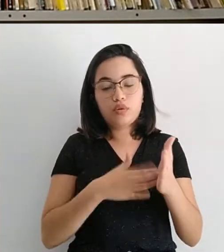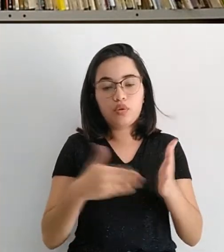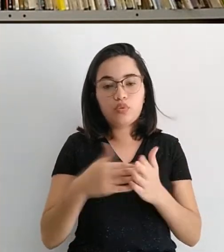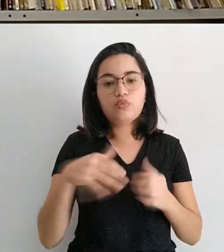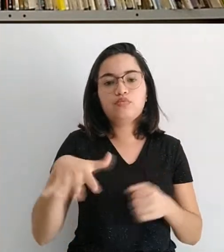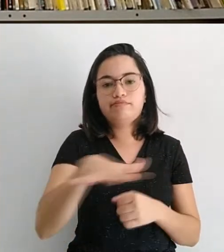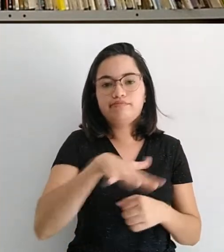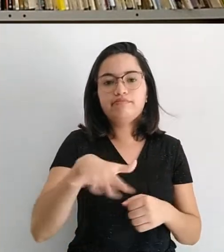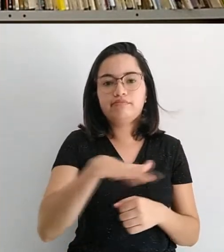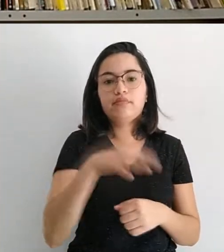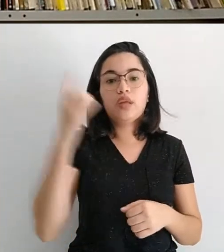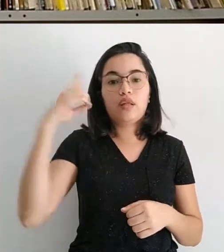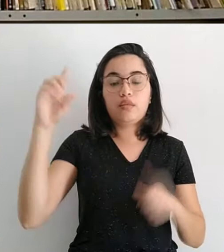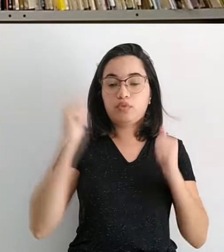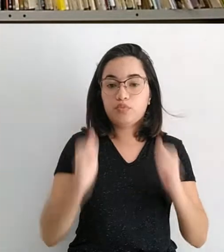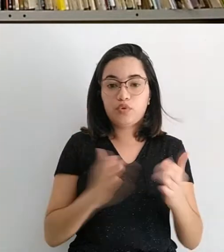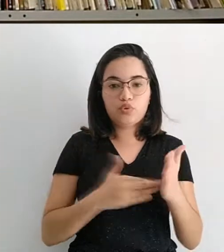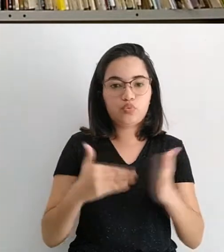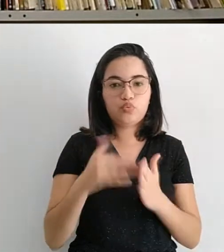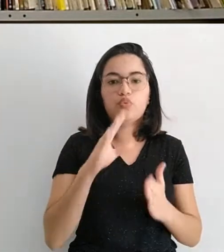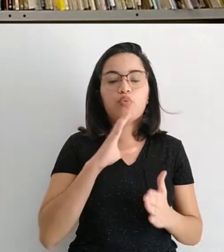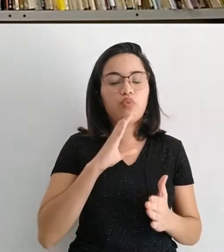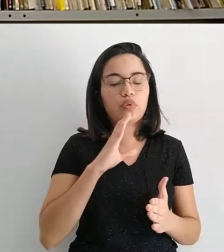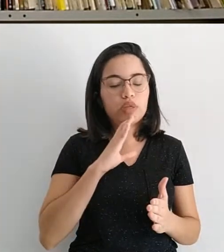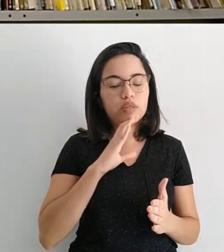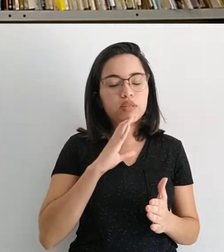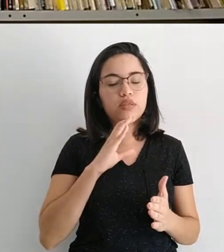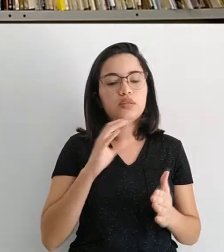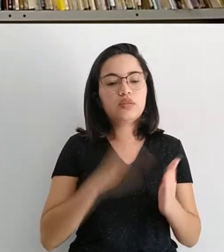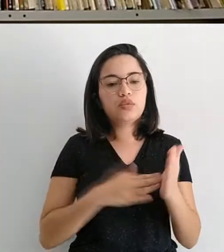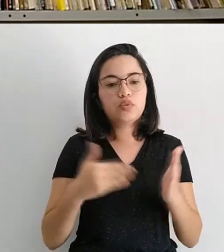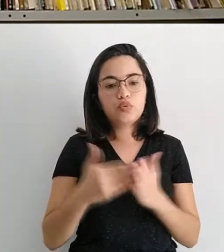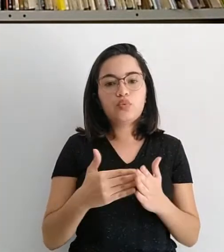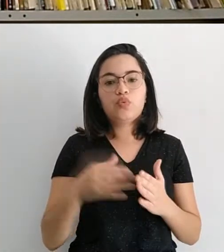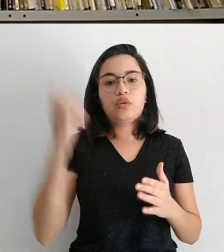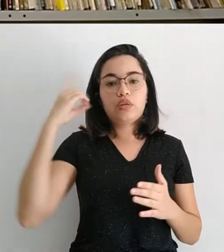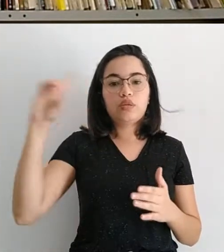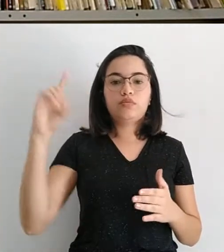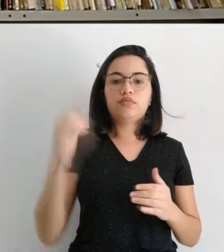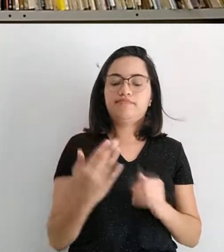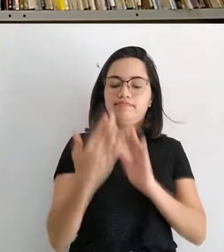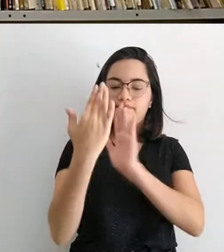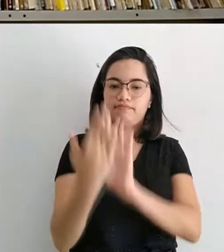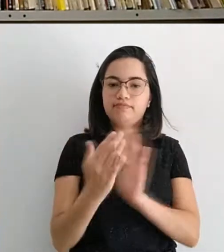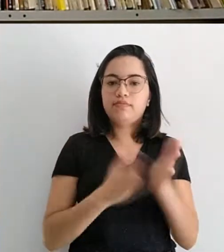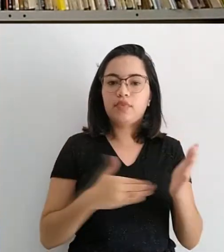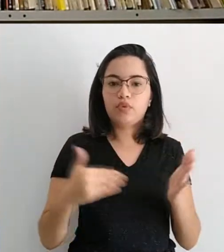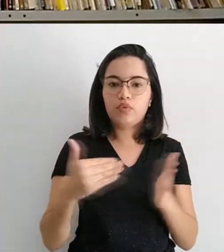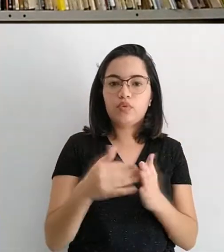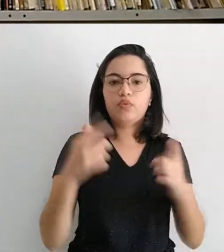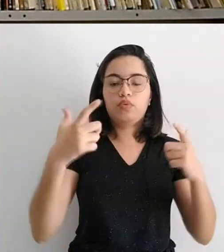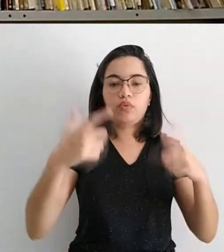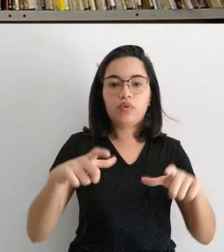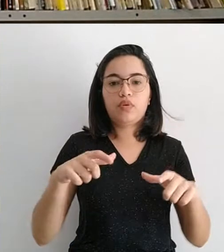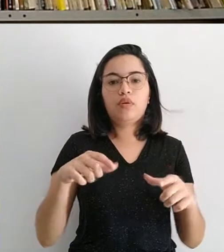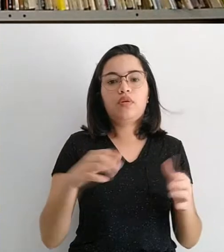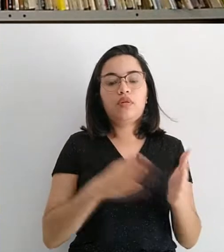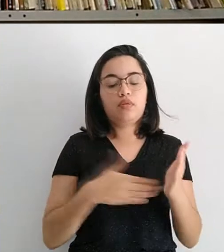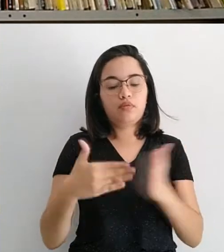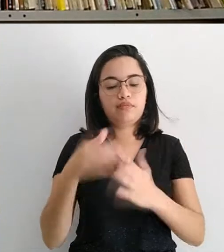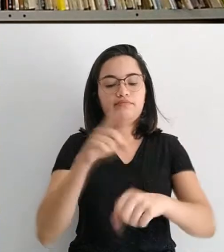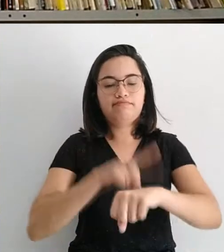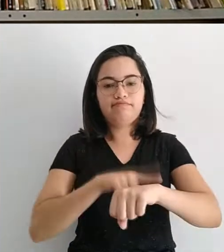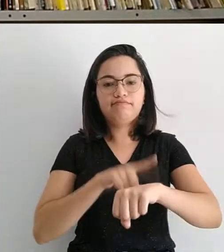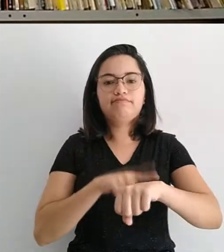conhece tudo, Deus pode tudo e Deus está presente em todo lugar, em todo momento,